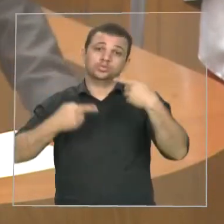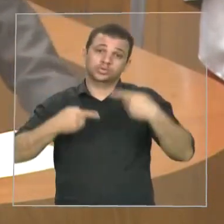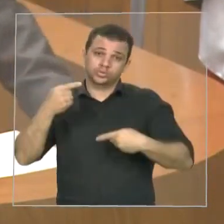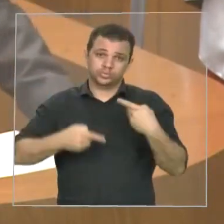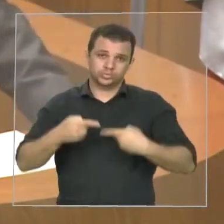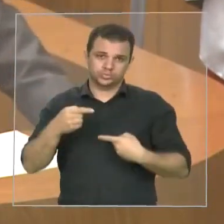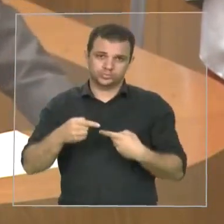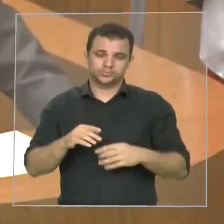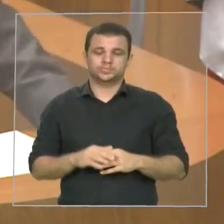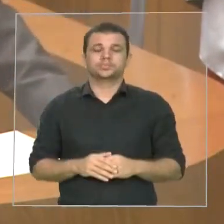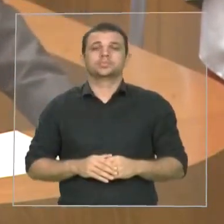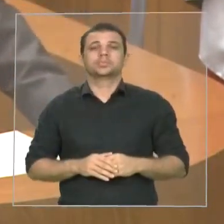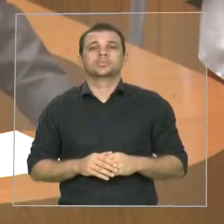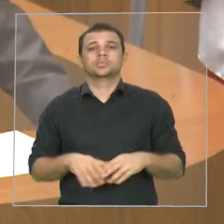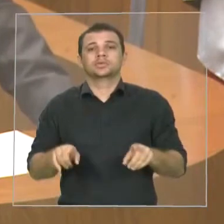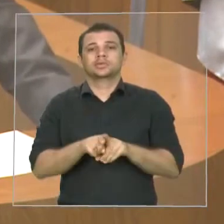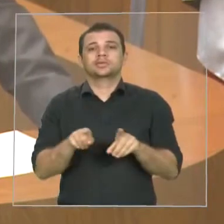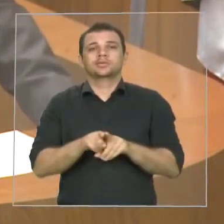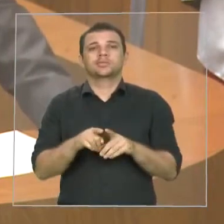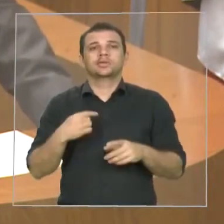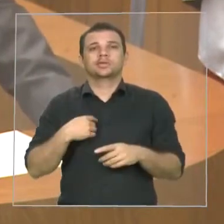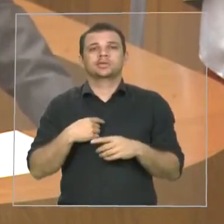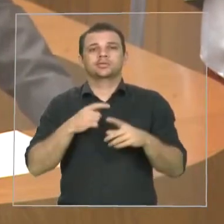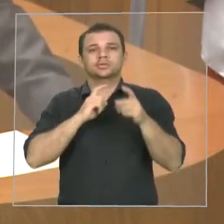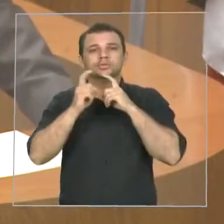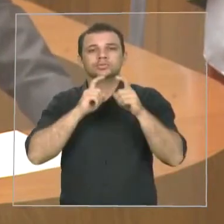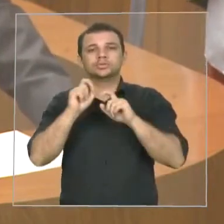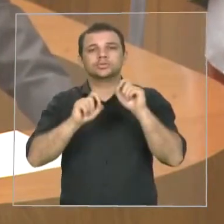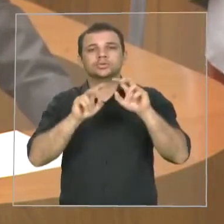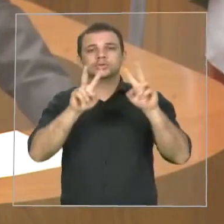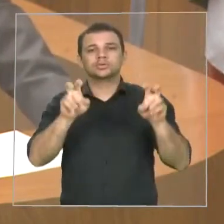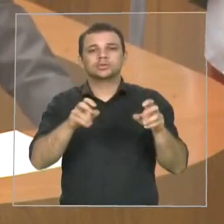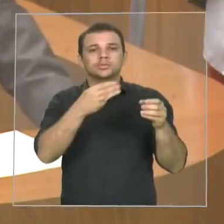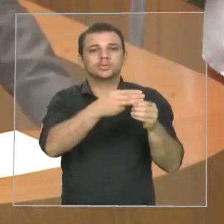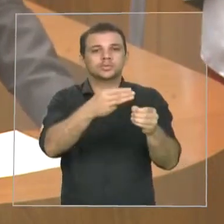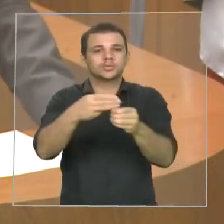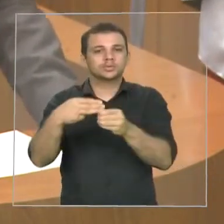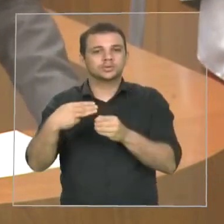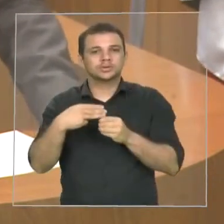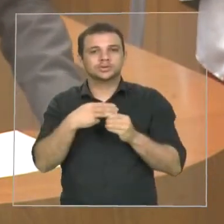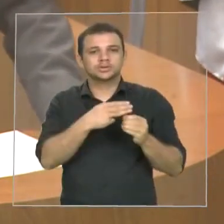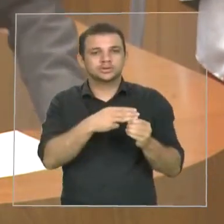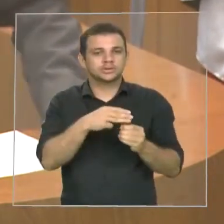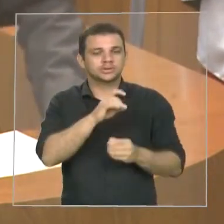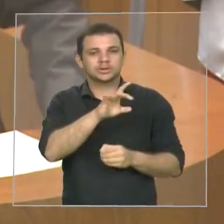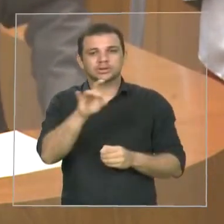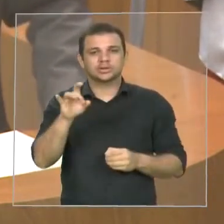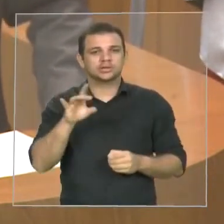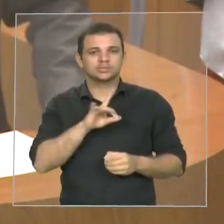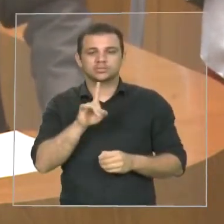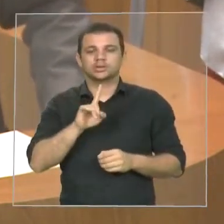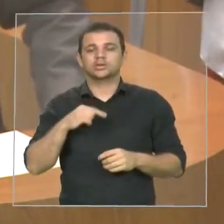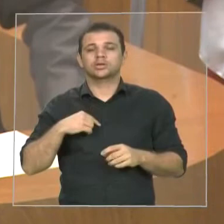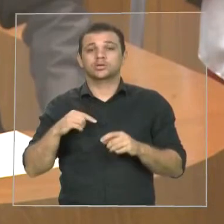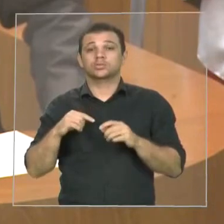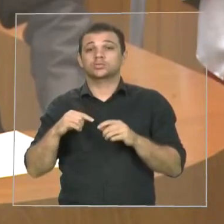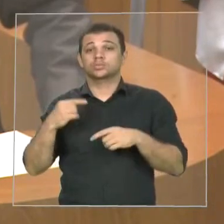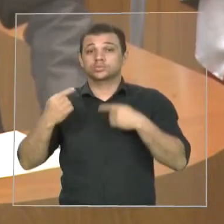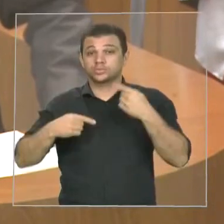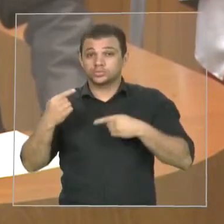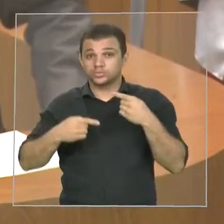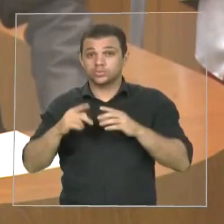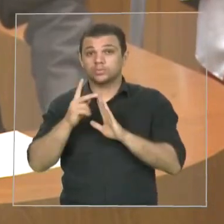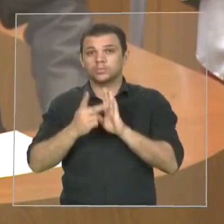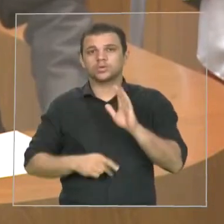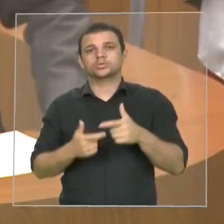não faço briga por questões paroquiais, isso a gente discute nos municípios onde a gente já é votado. Aqui na Assembleia eu procuro discutir os grandes